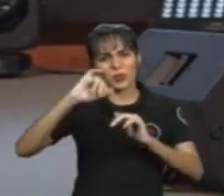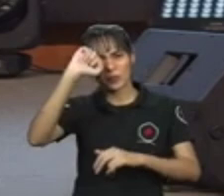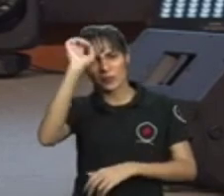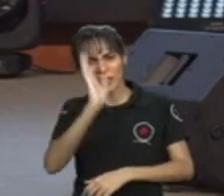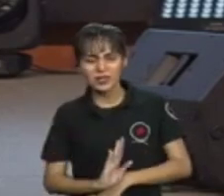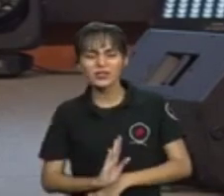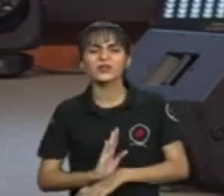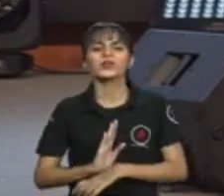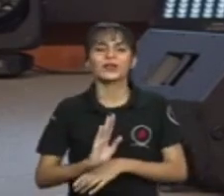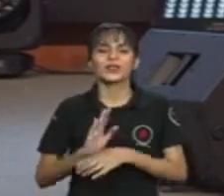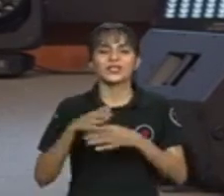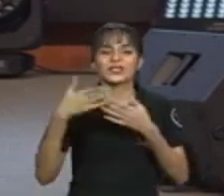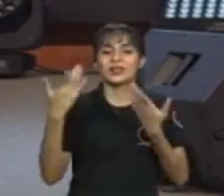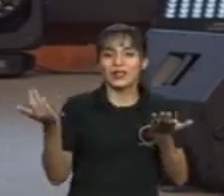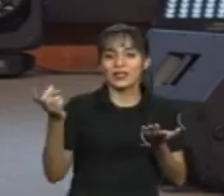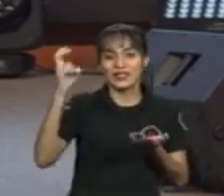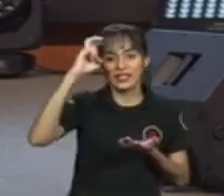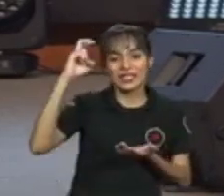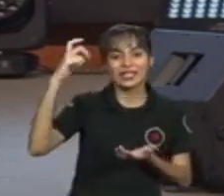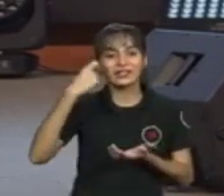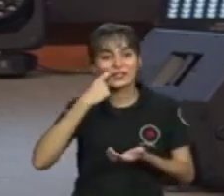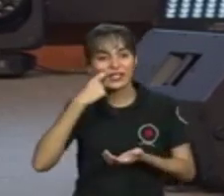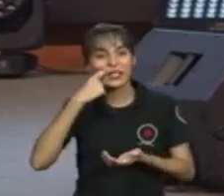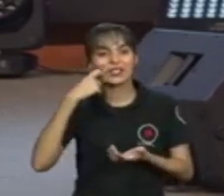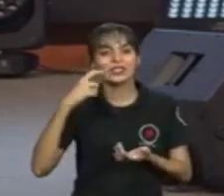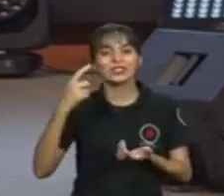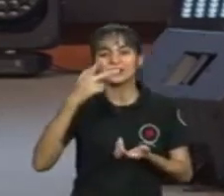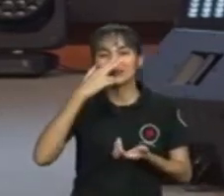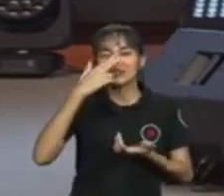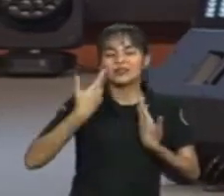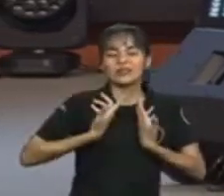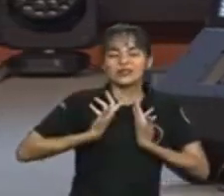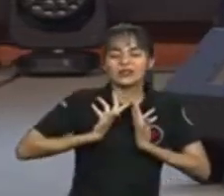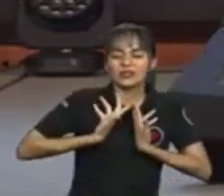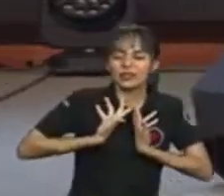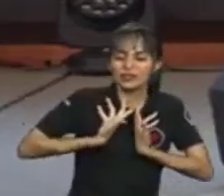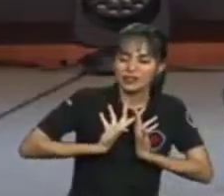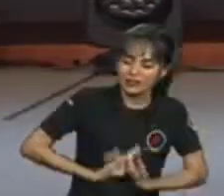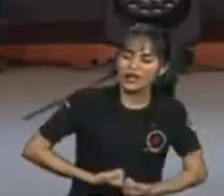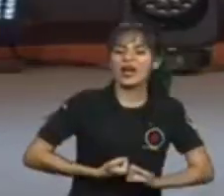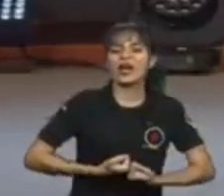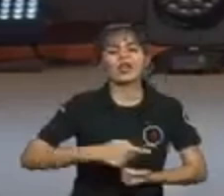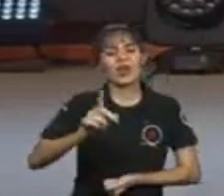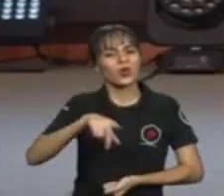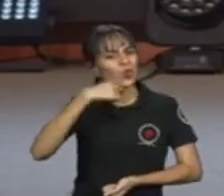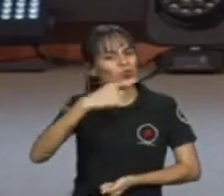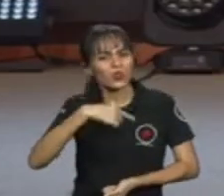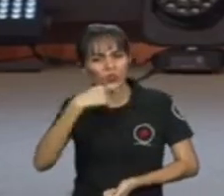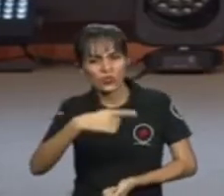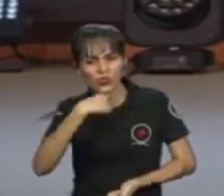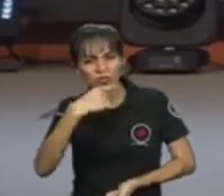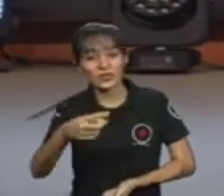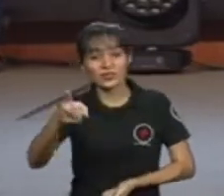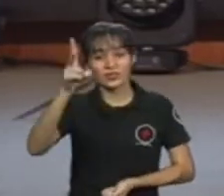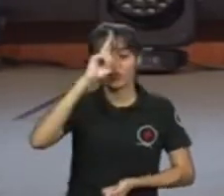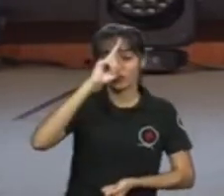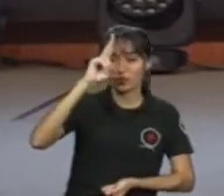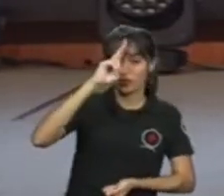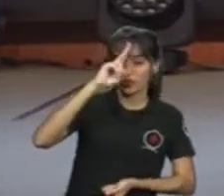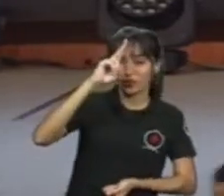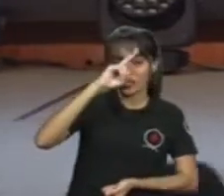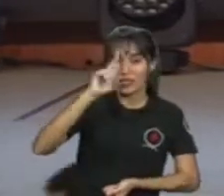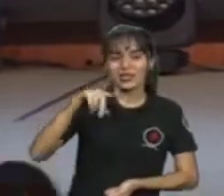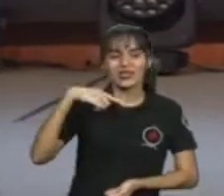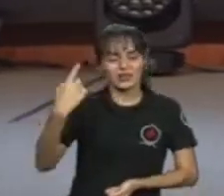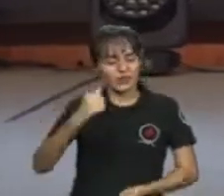Quando chegava quinta, sexta-feira, a gente se arrastando, a gente achava que não ia mais conseguir. E na segunda-feira a gente ia